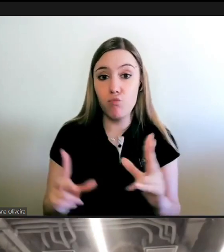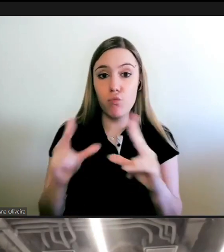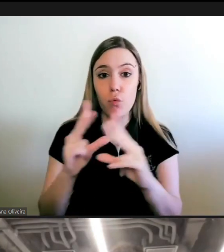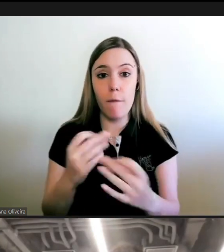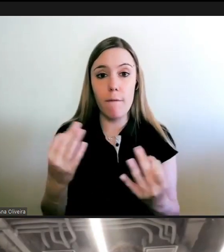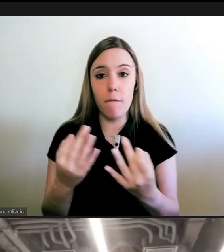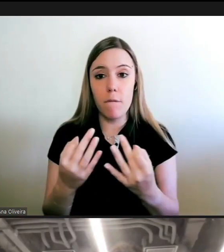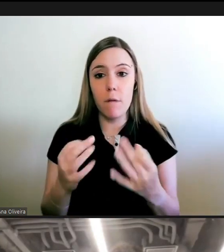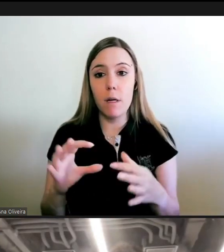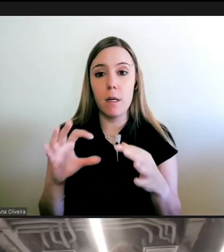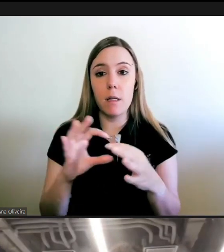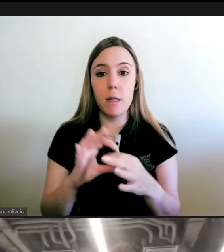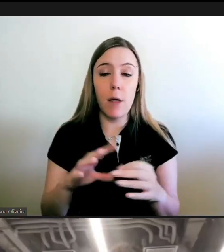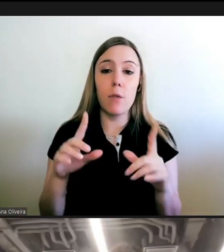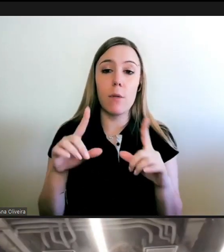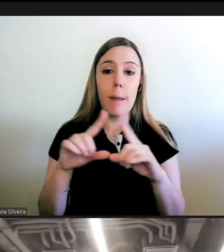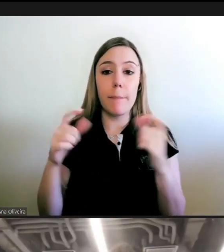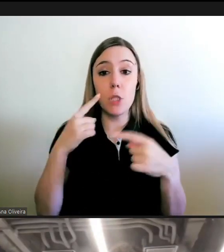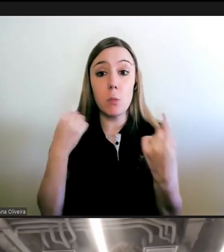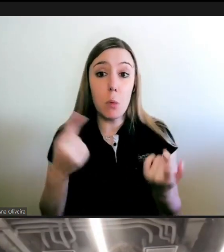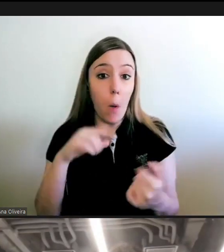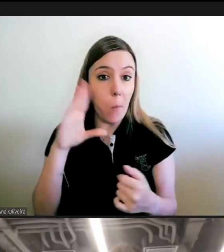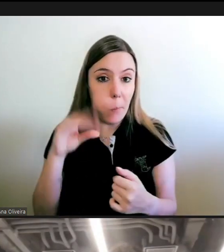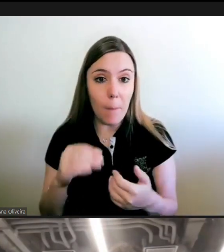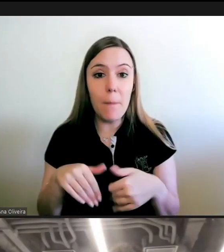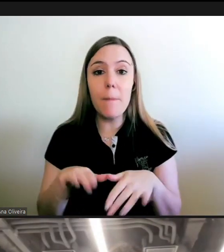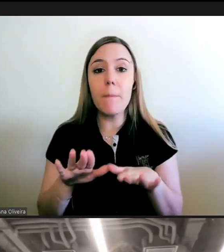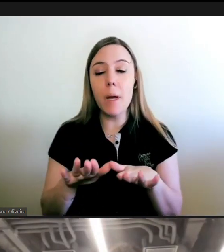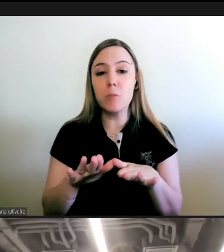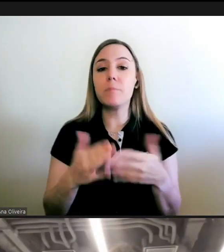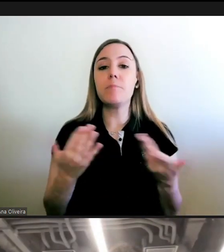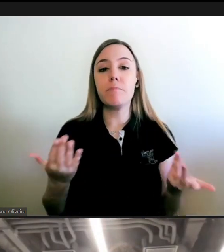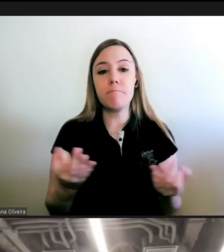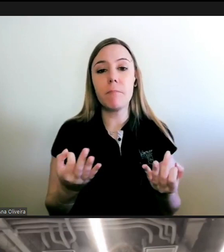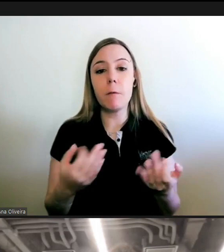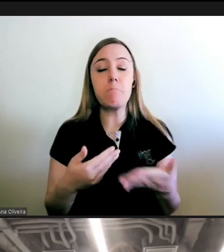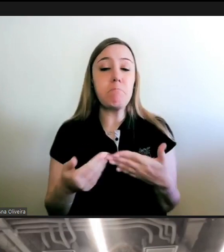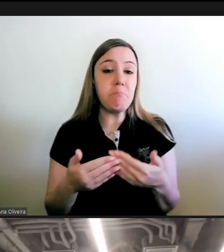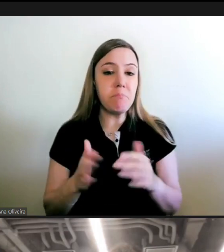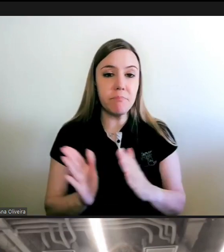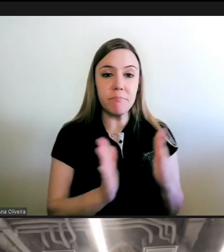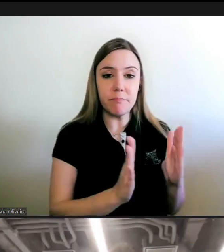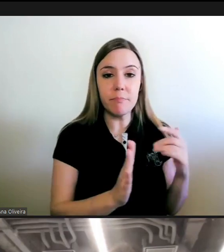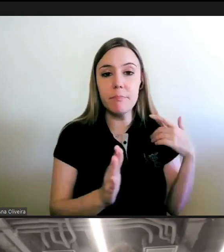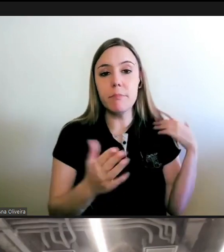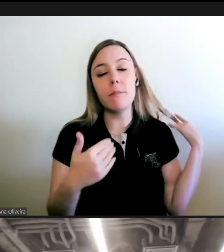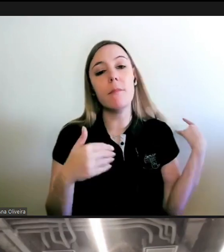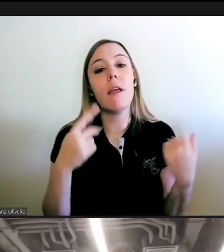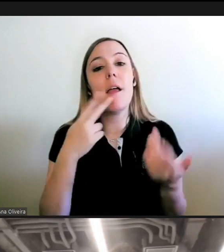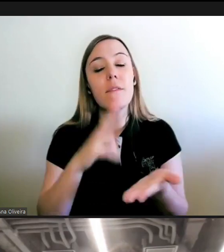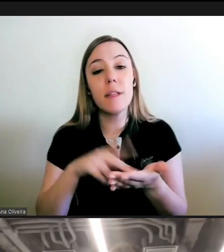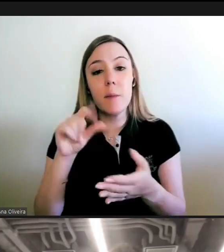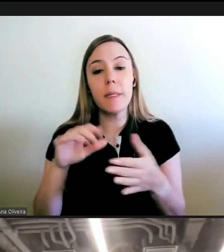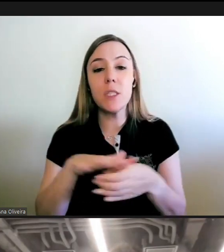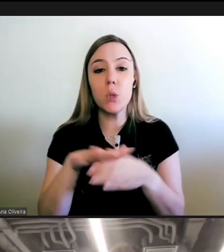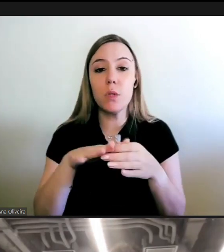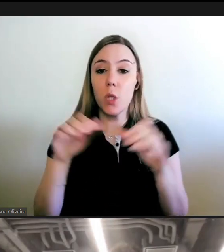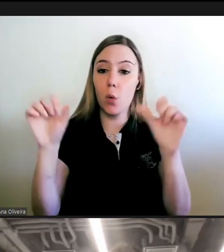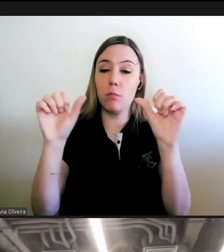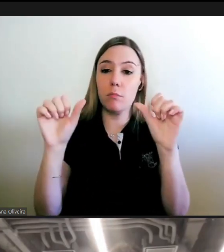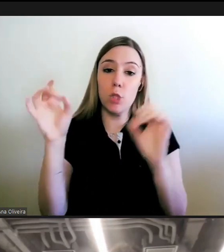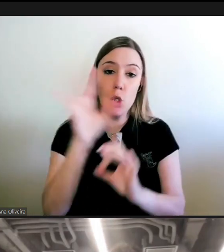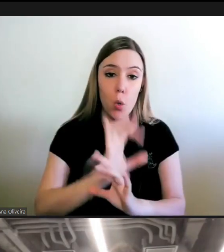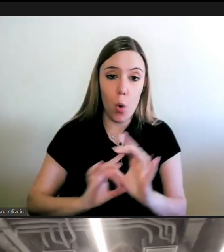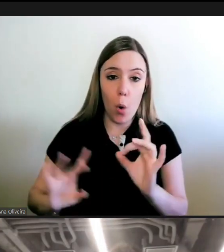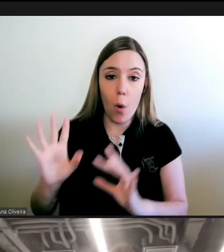boards das empresas públicas, mas independentemente disso, a verdade é que, e ainda em contexto europeu, temos uma série